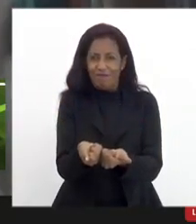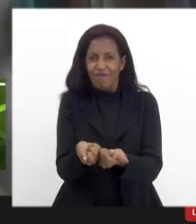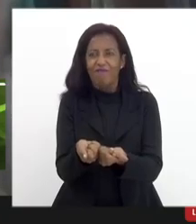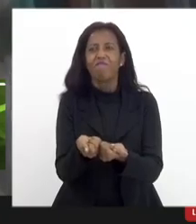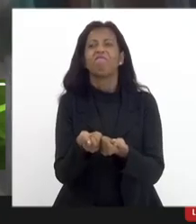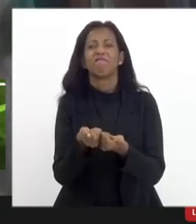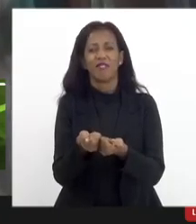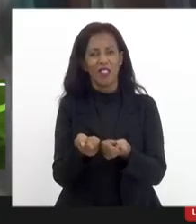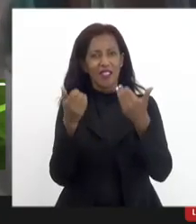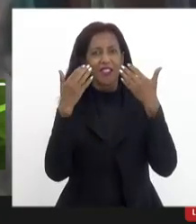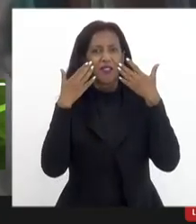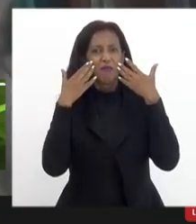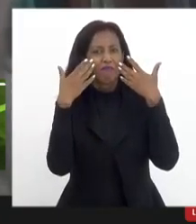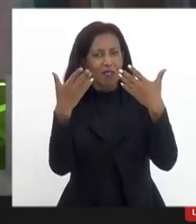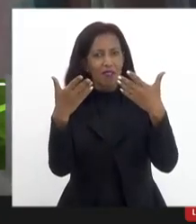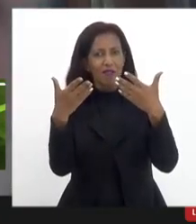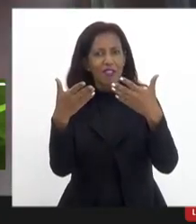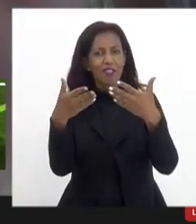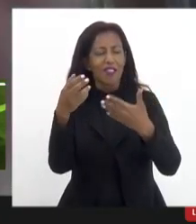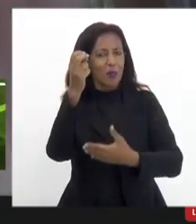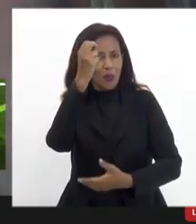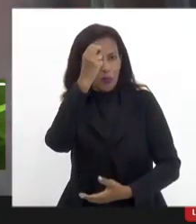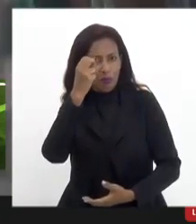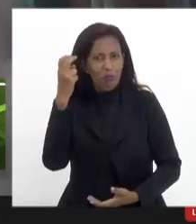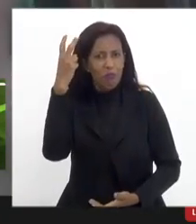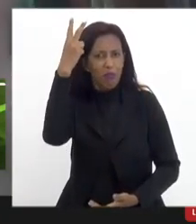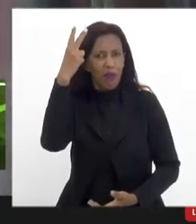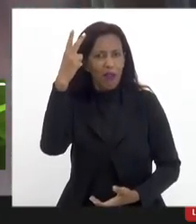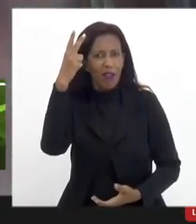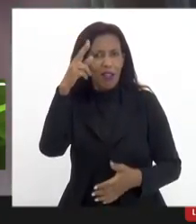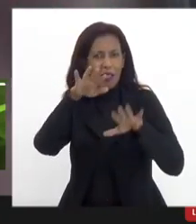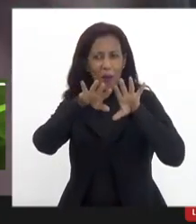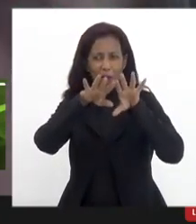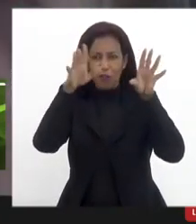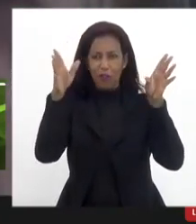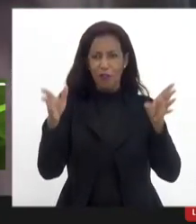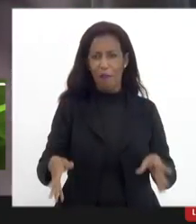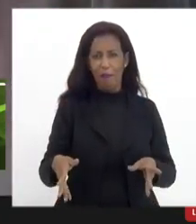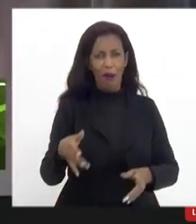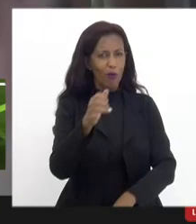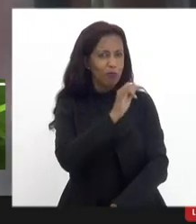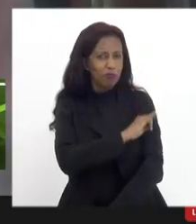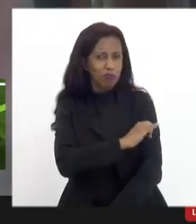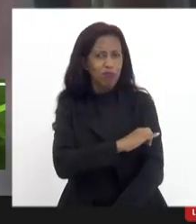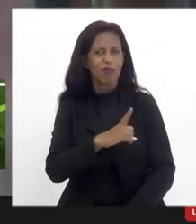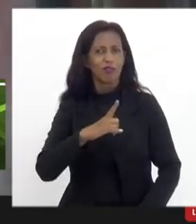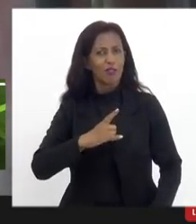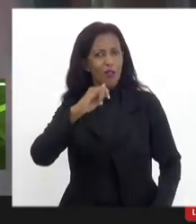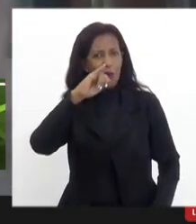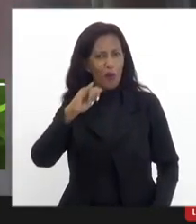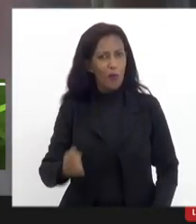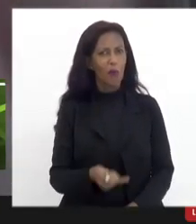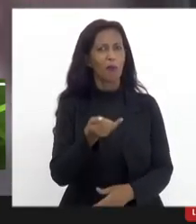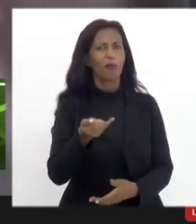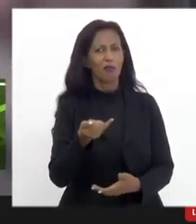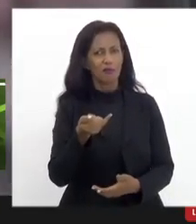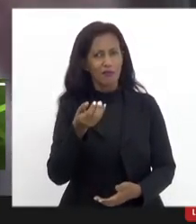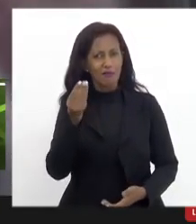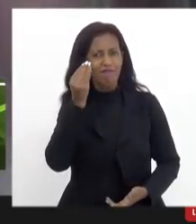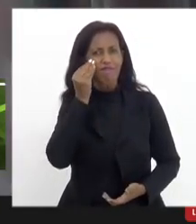de manifestação cultural que os palcos do Rio de Janeiro tiveram a oportunidade de